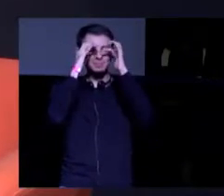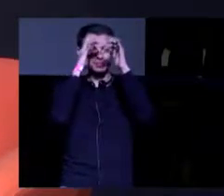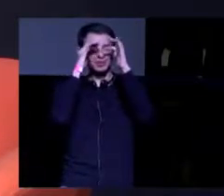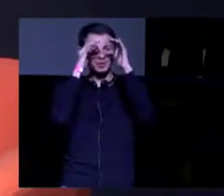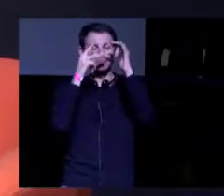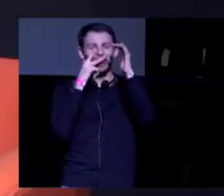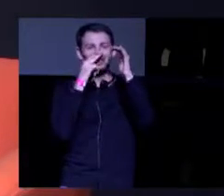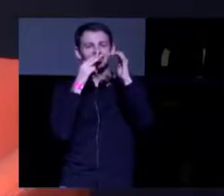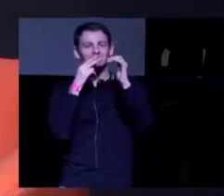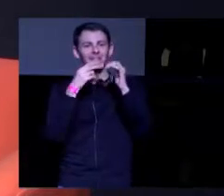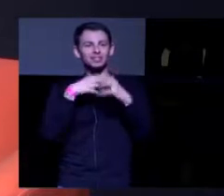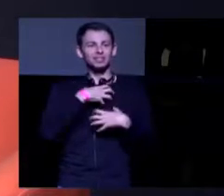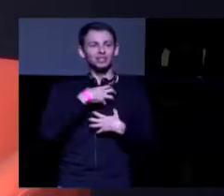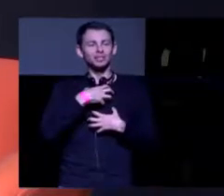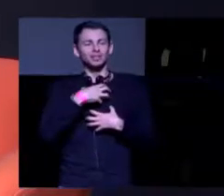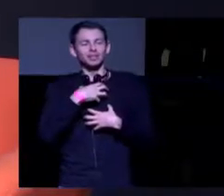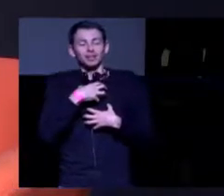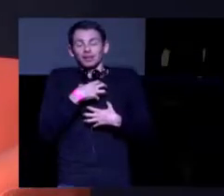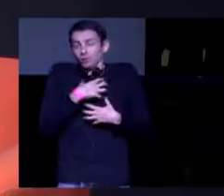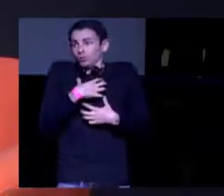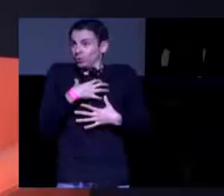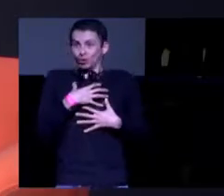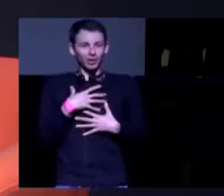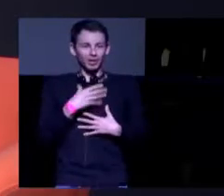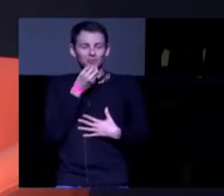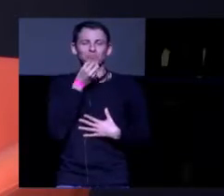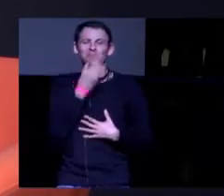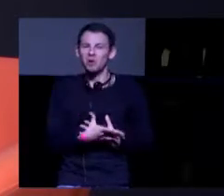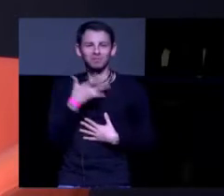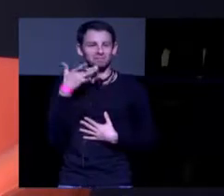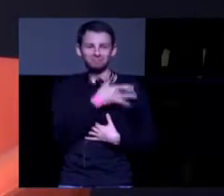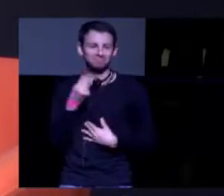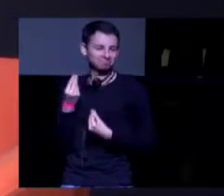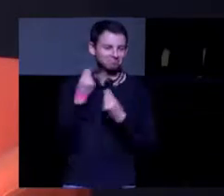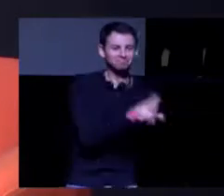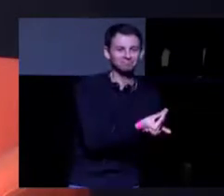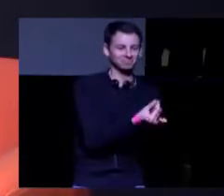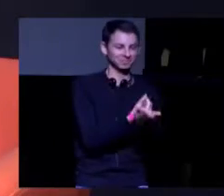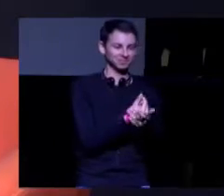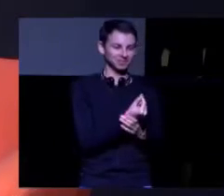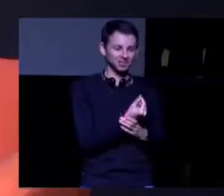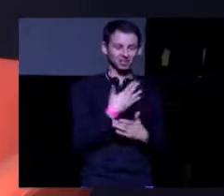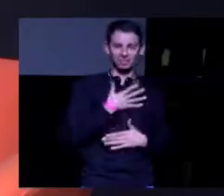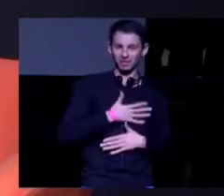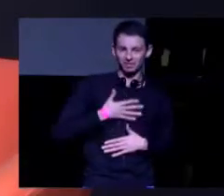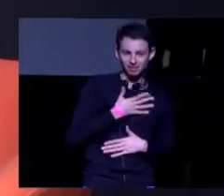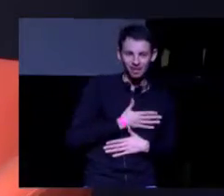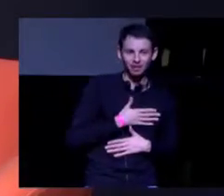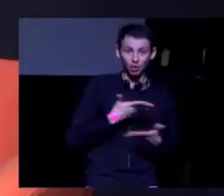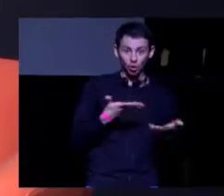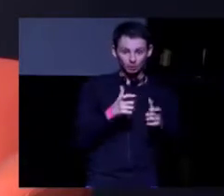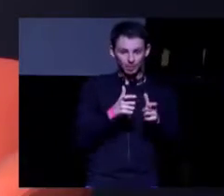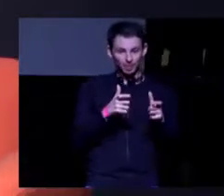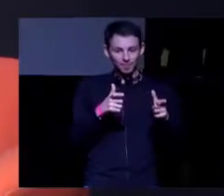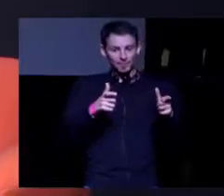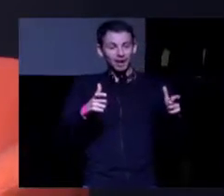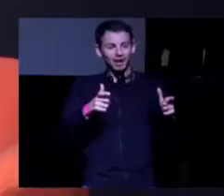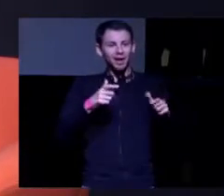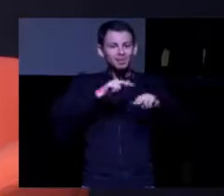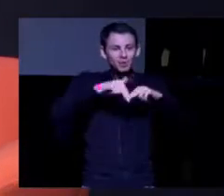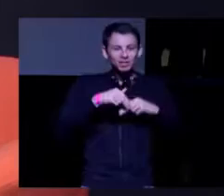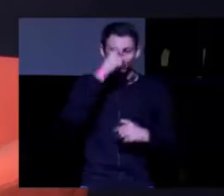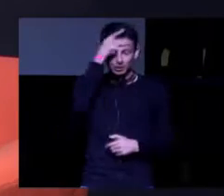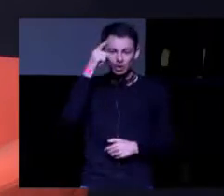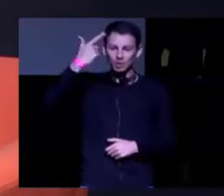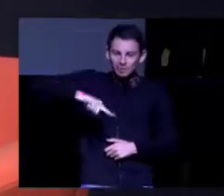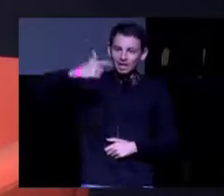um sentimento de quase como se fosse um orgasmo, e isso cresce à medida do tempo, tanto que as pessoas costumam apoiar mais vezes à